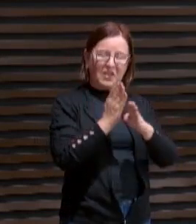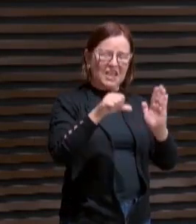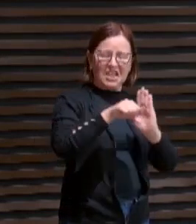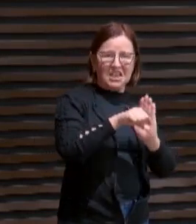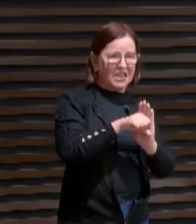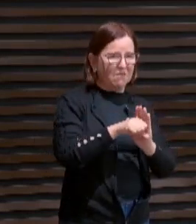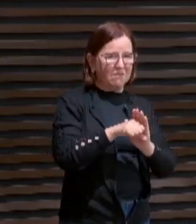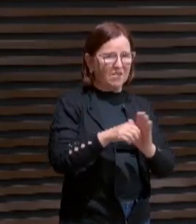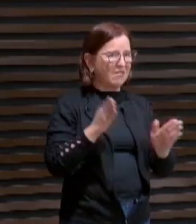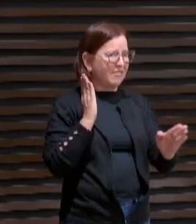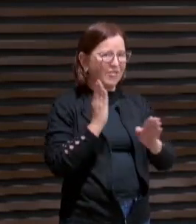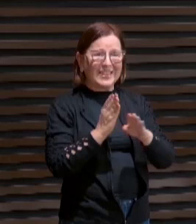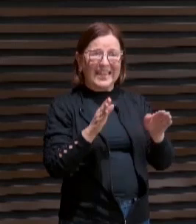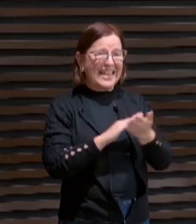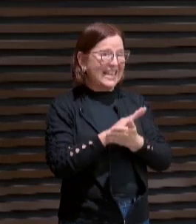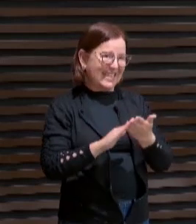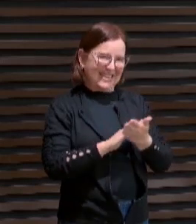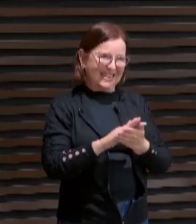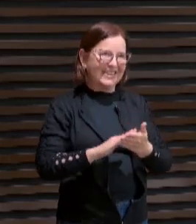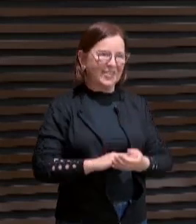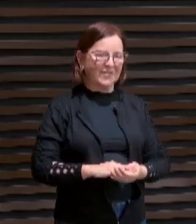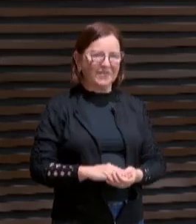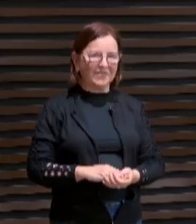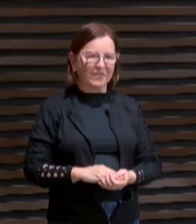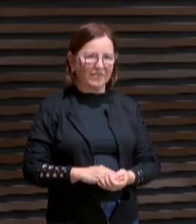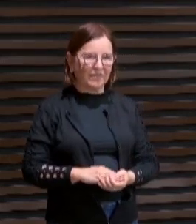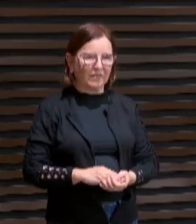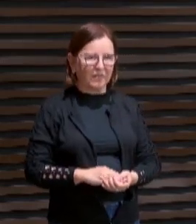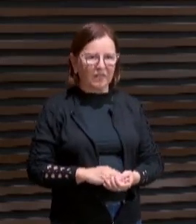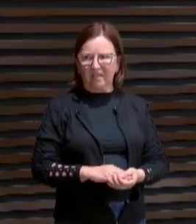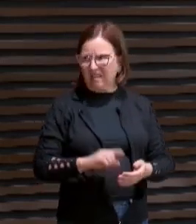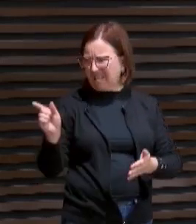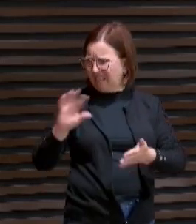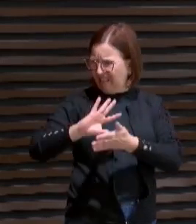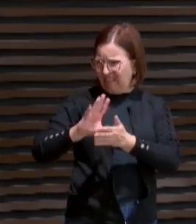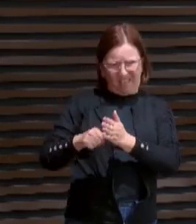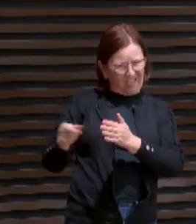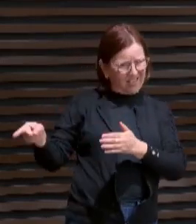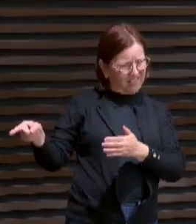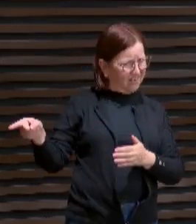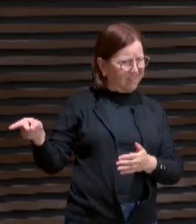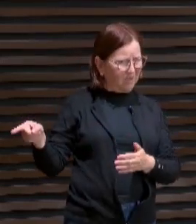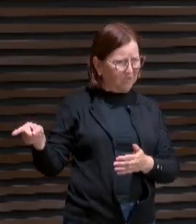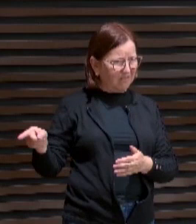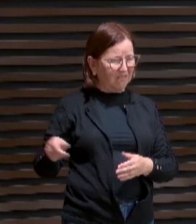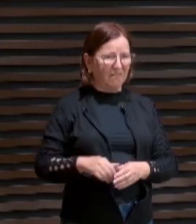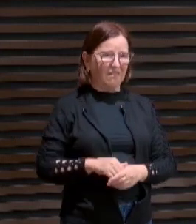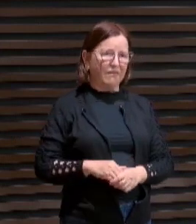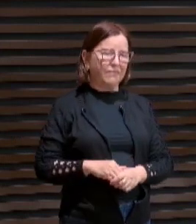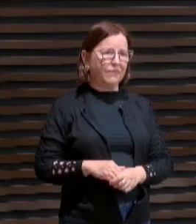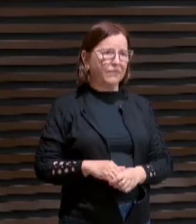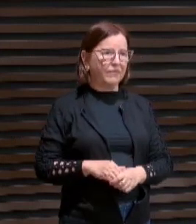achei problema, não tem problema. O ladrão, um ladrão do lado dele, rapaz,